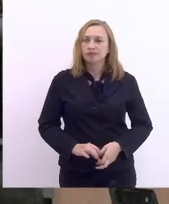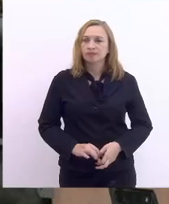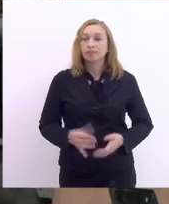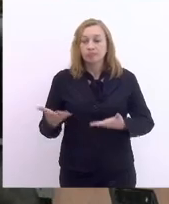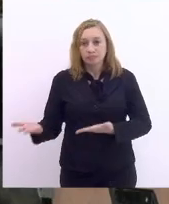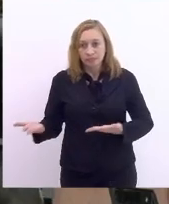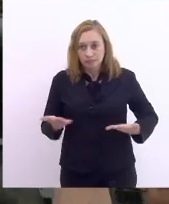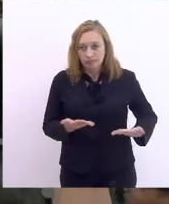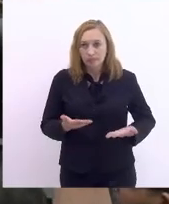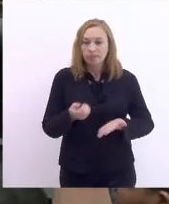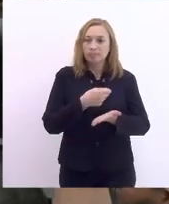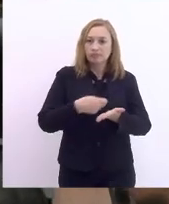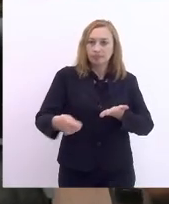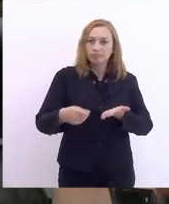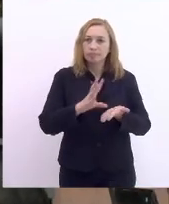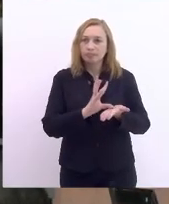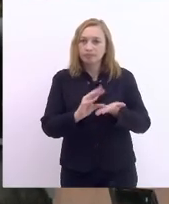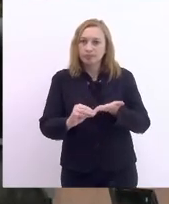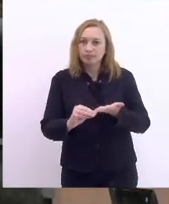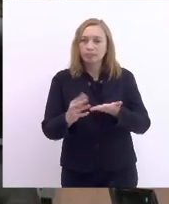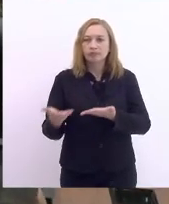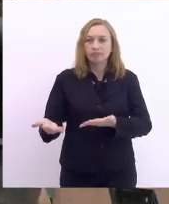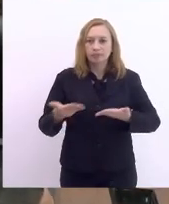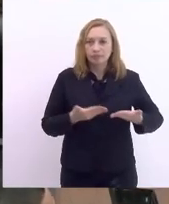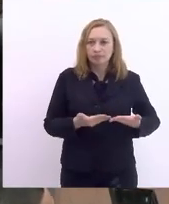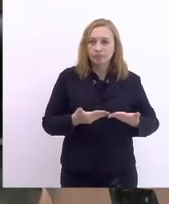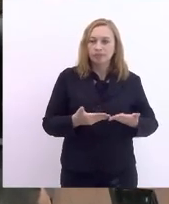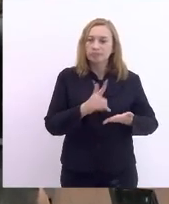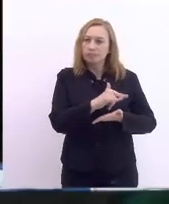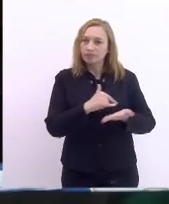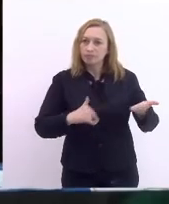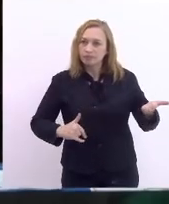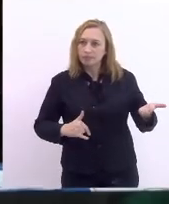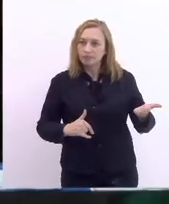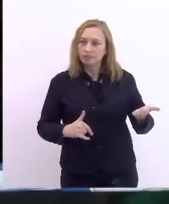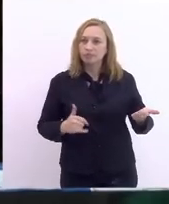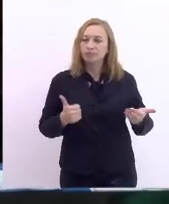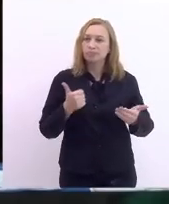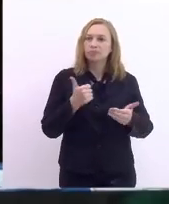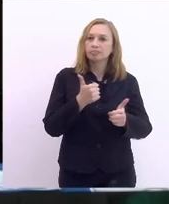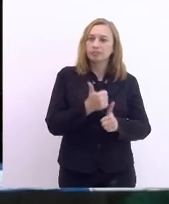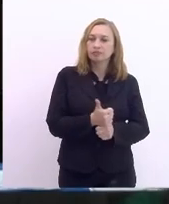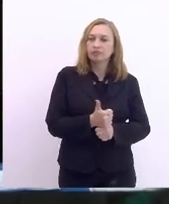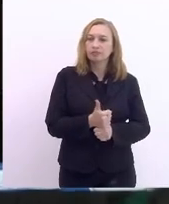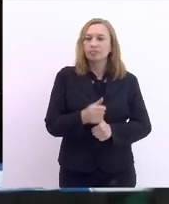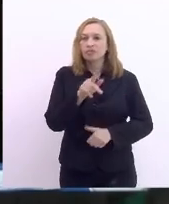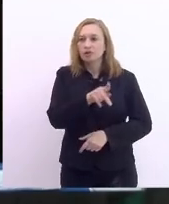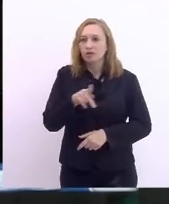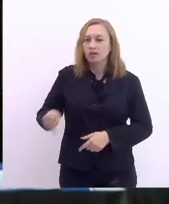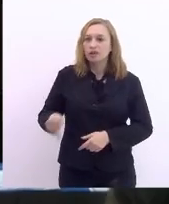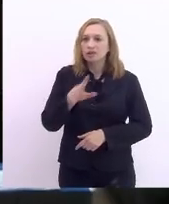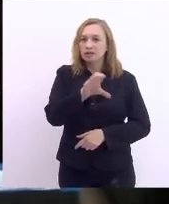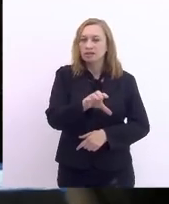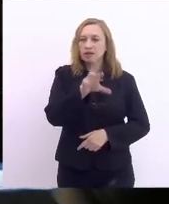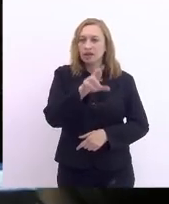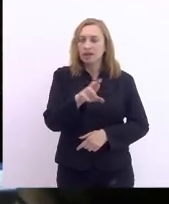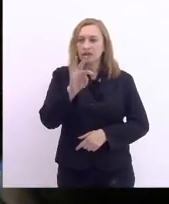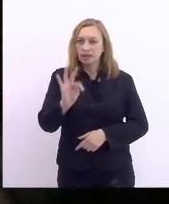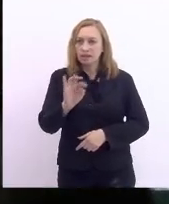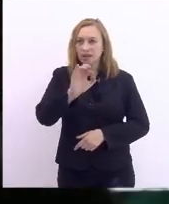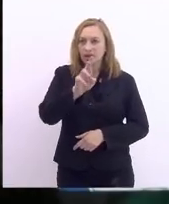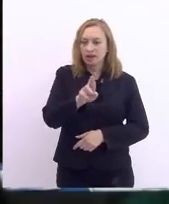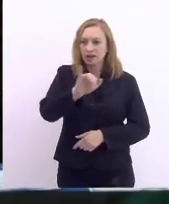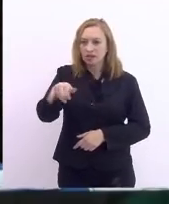convidamos para assinar a ata e receber o termo de posse o presidente eleito do crp-rj